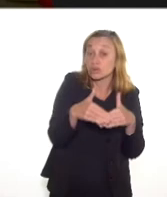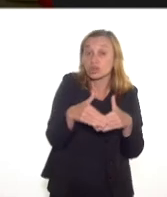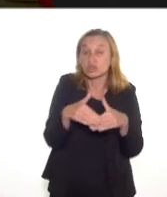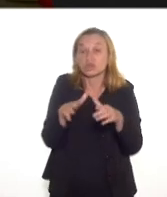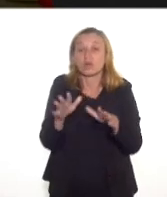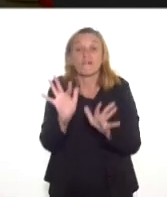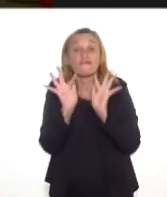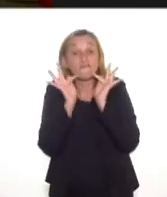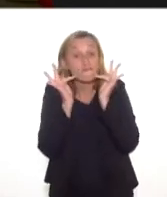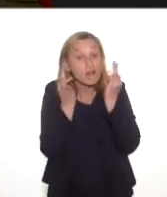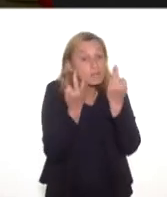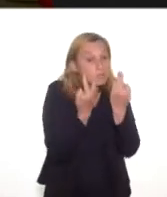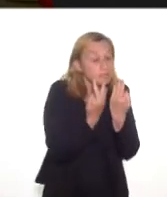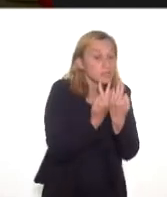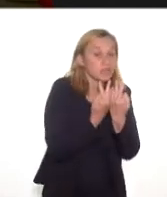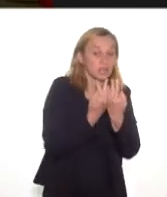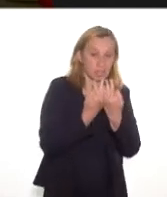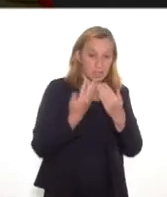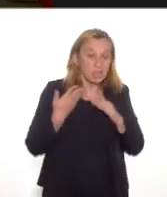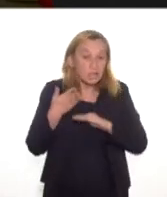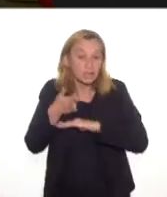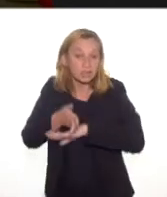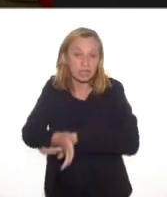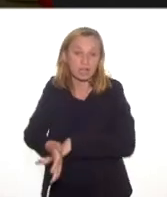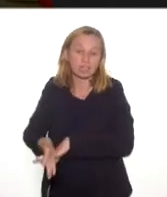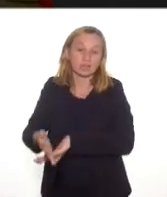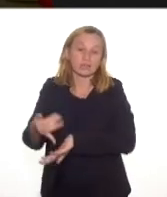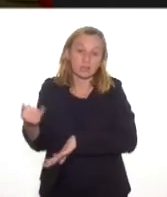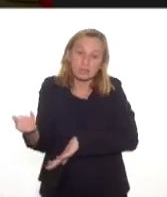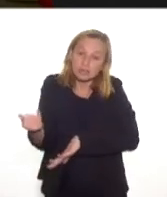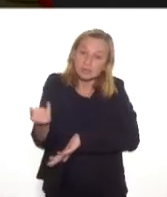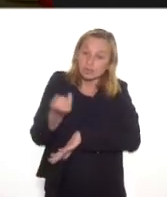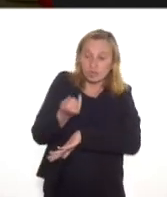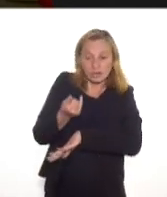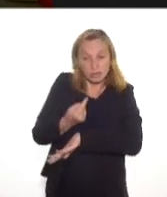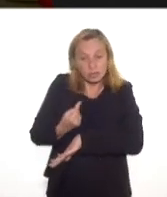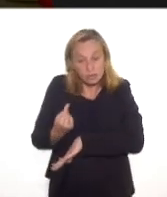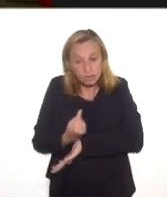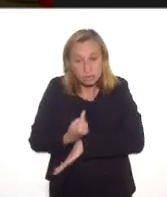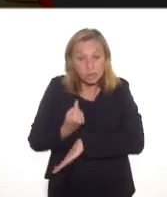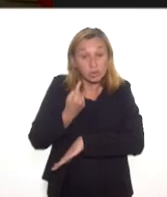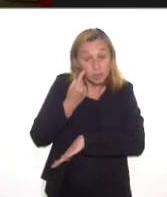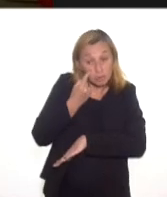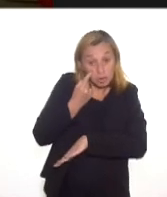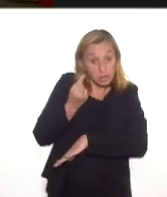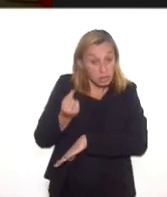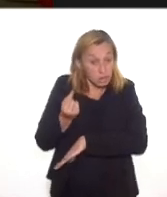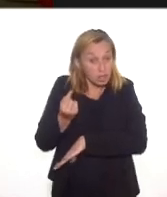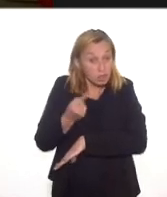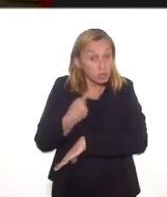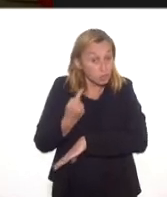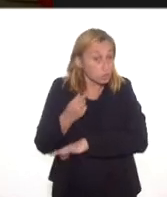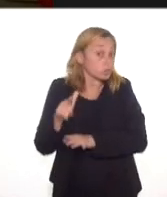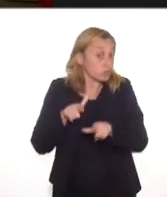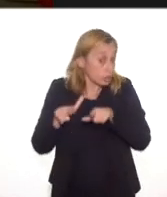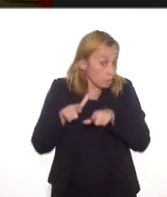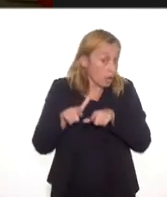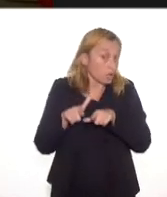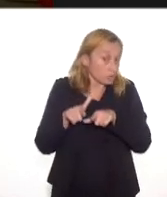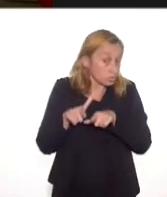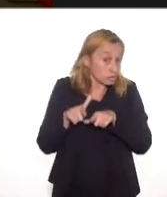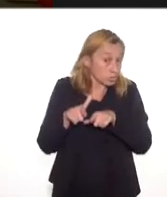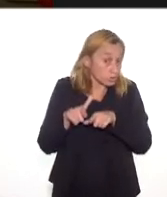as famílias que entraram em contato conosco. Então, a gente está fazendo aí o nosso papel,